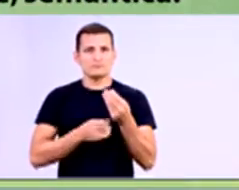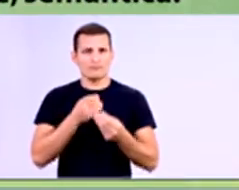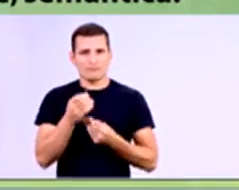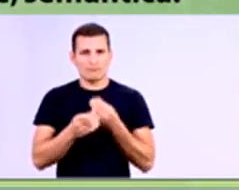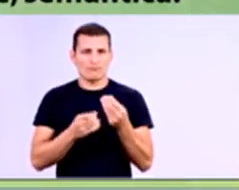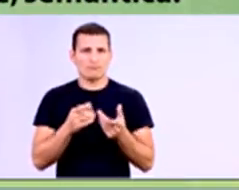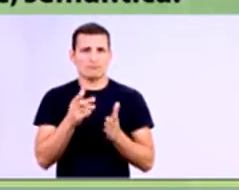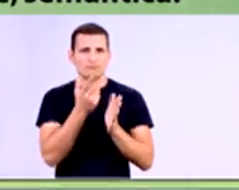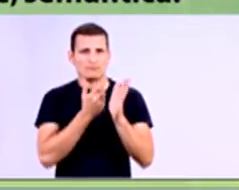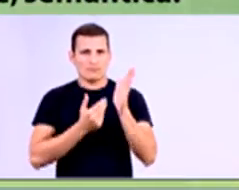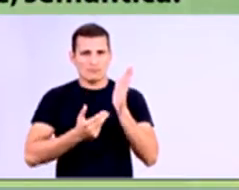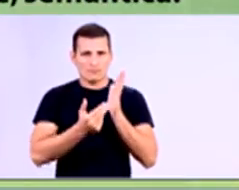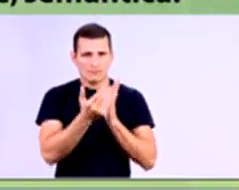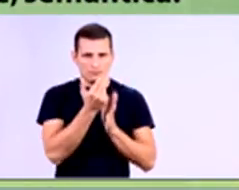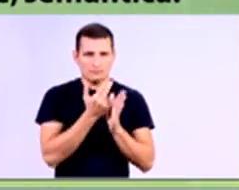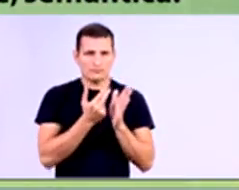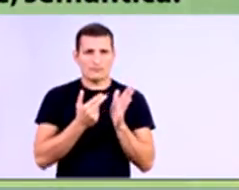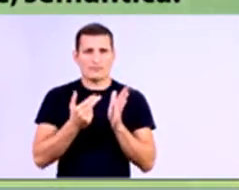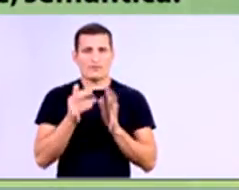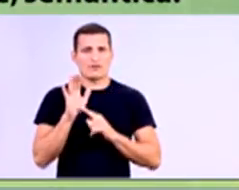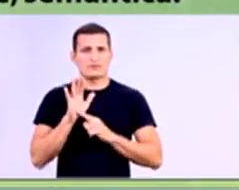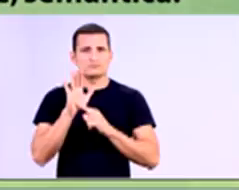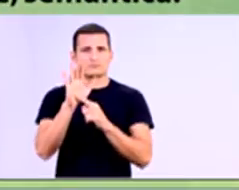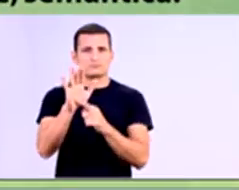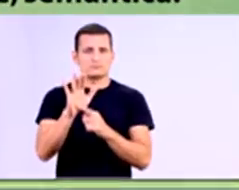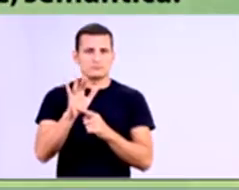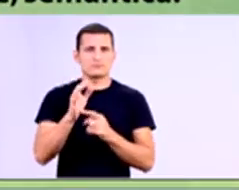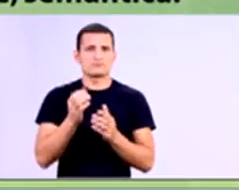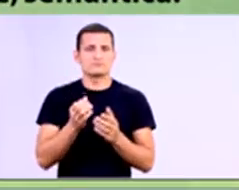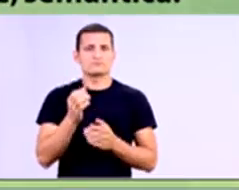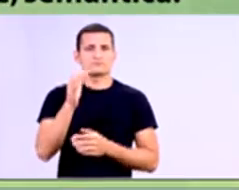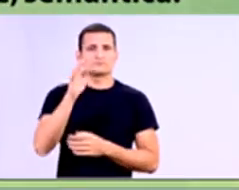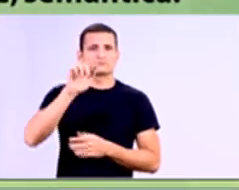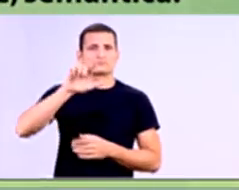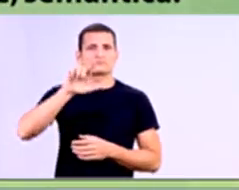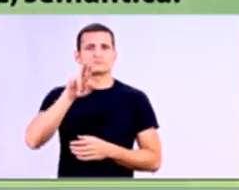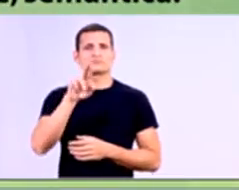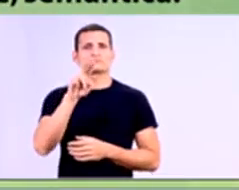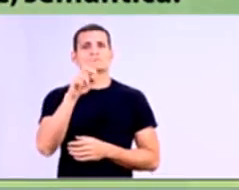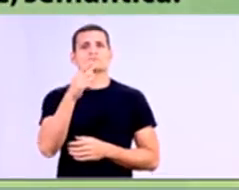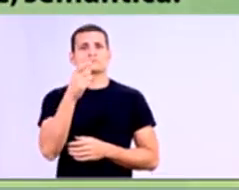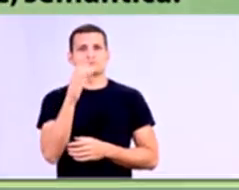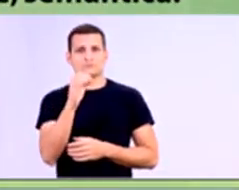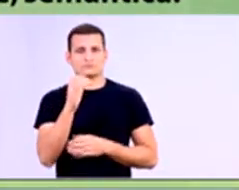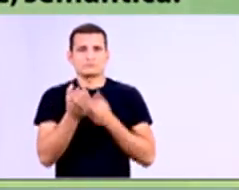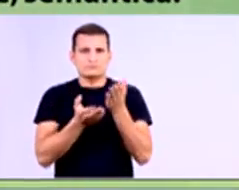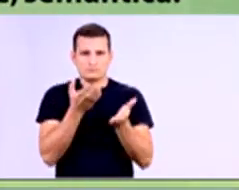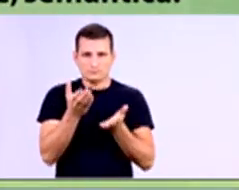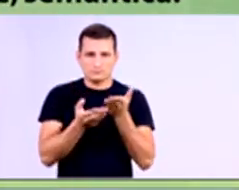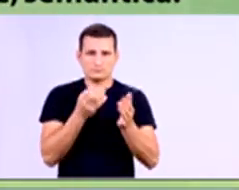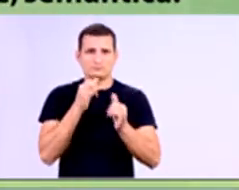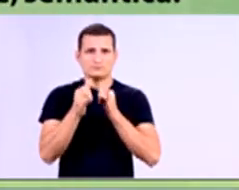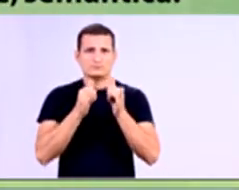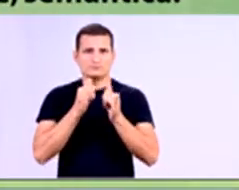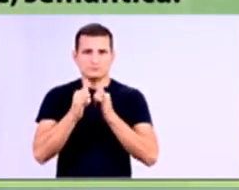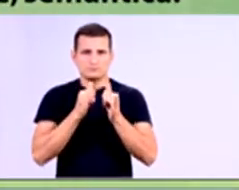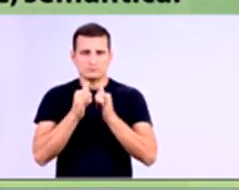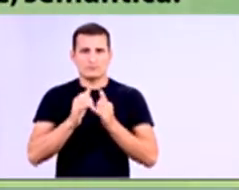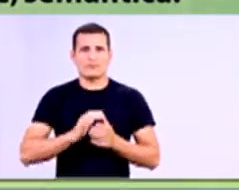nós temos para desenhar, para representar um fluxo, para representar um tratamento da informação que